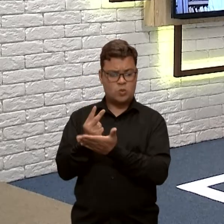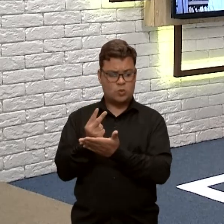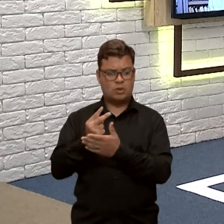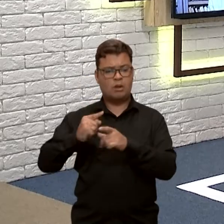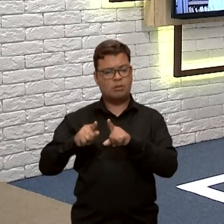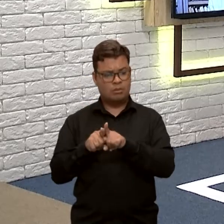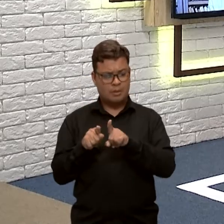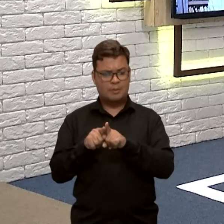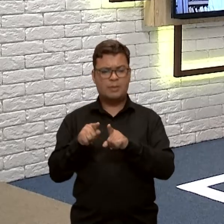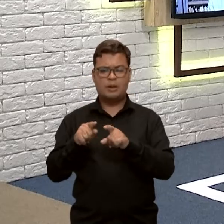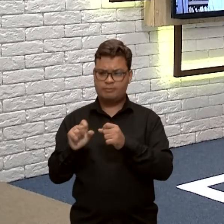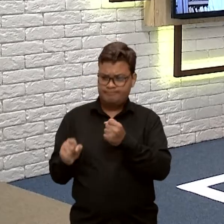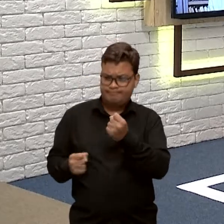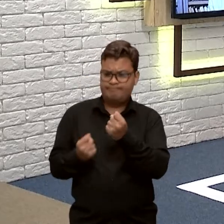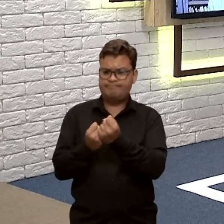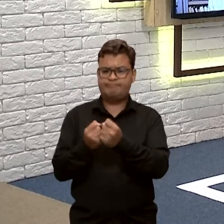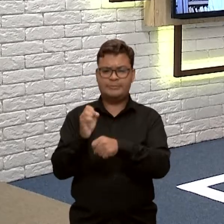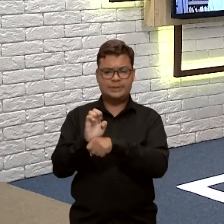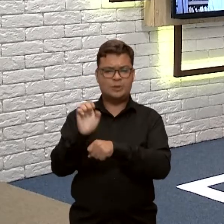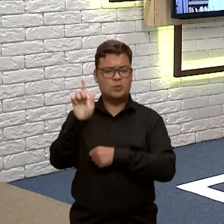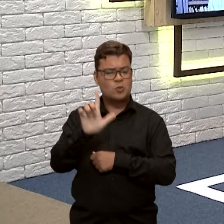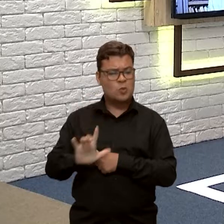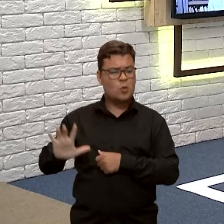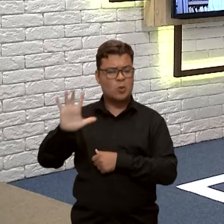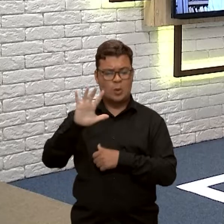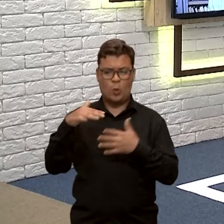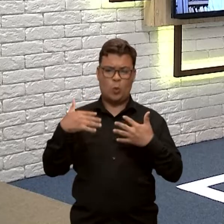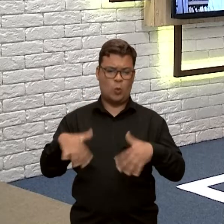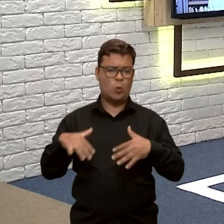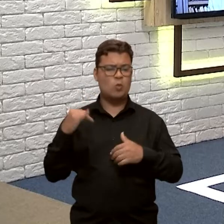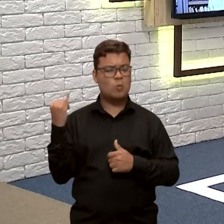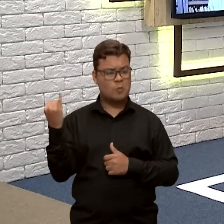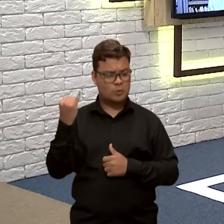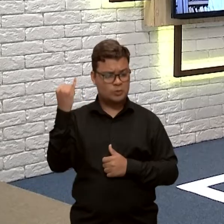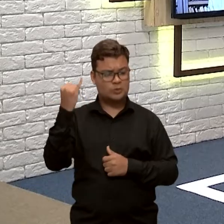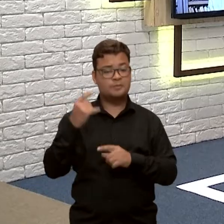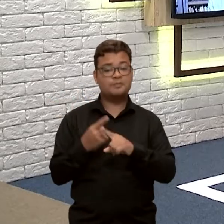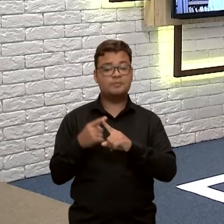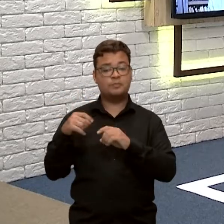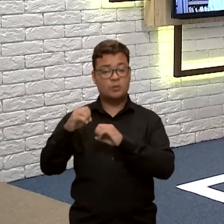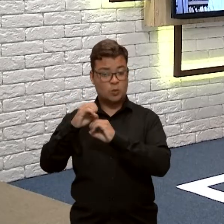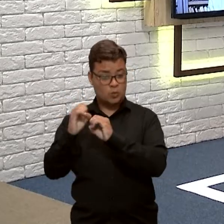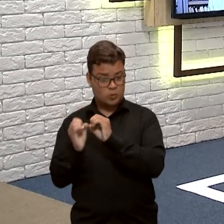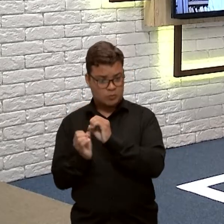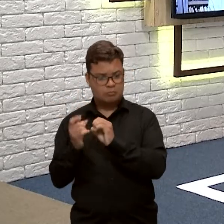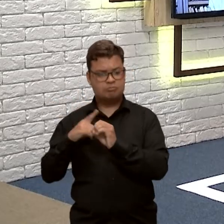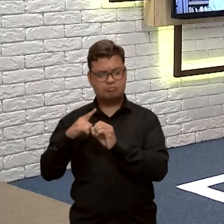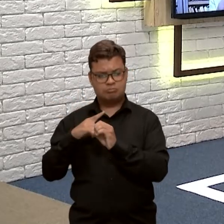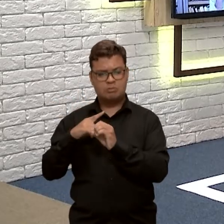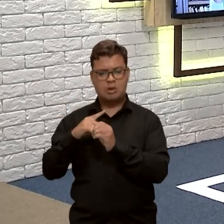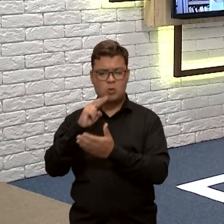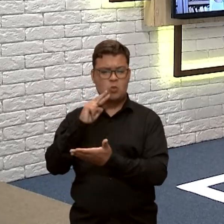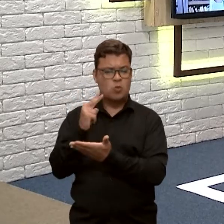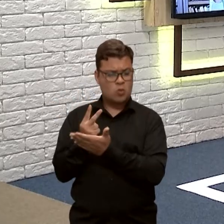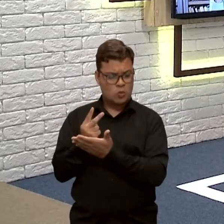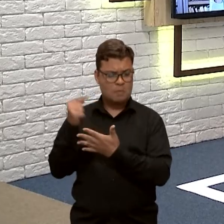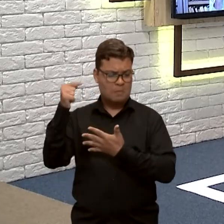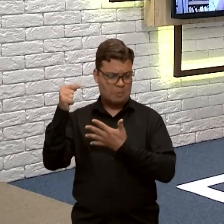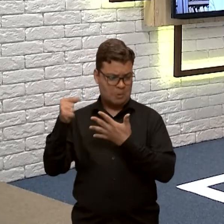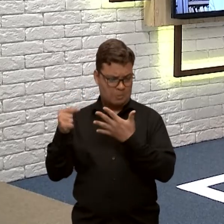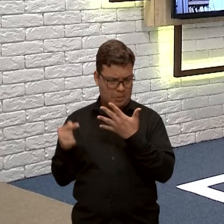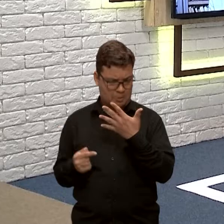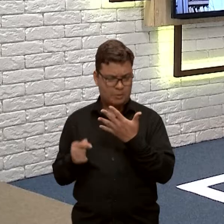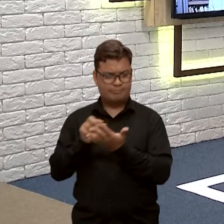para o estado de Goiás, né? Já que a UFG, esses reconhecimentos, né, vou colocar no plural, a Universidade Federal é um polo